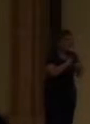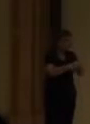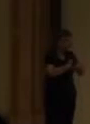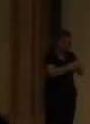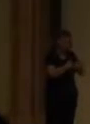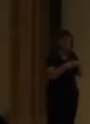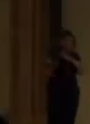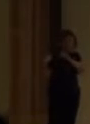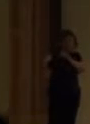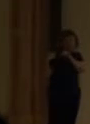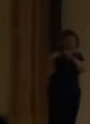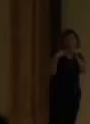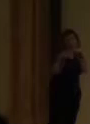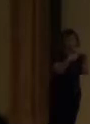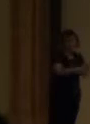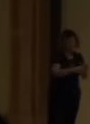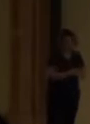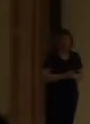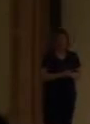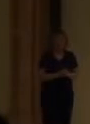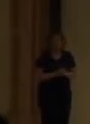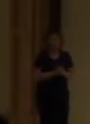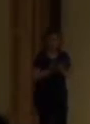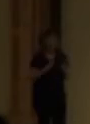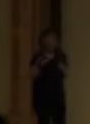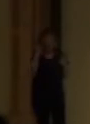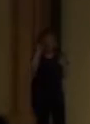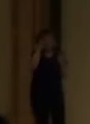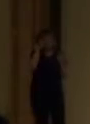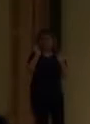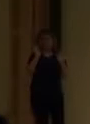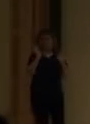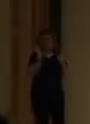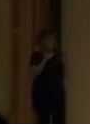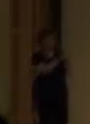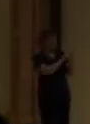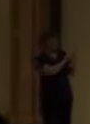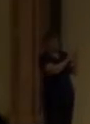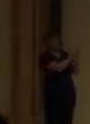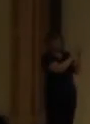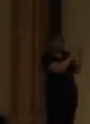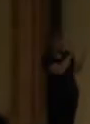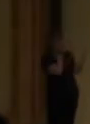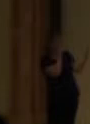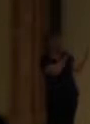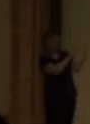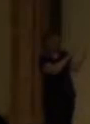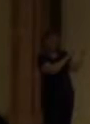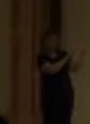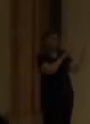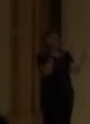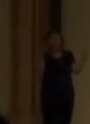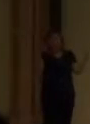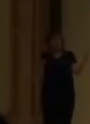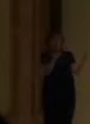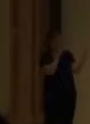quase em simultâneo, ao mesmo tempo que a descoberta do Novo Mundo e das terras incógnitas era a descoberta de paraísos e